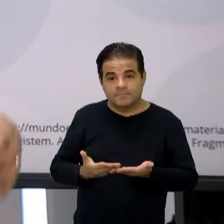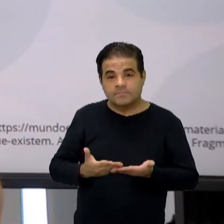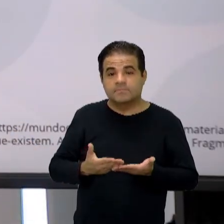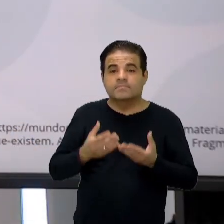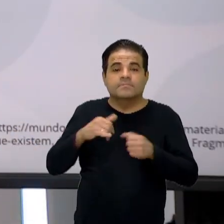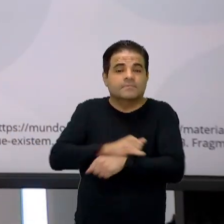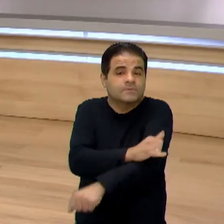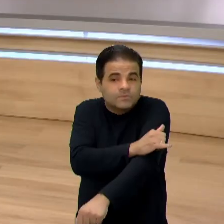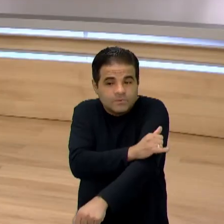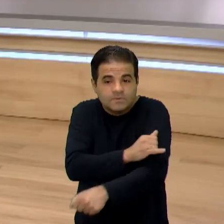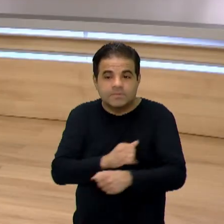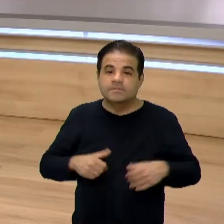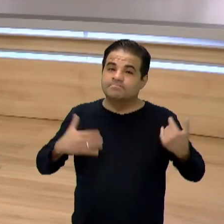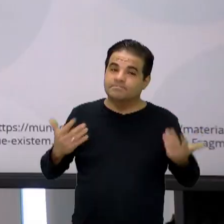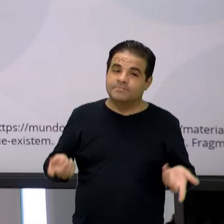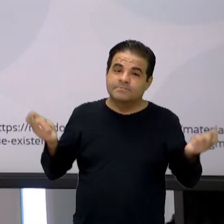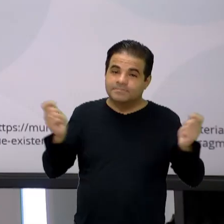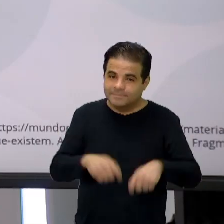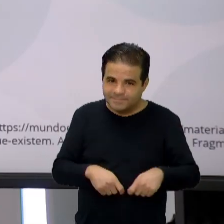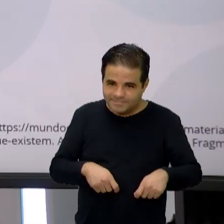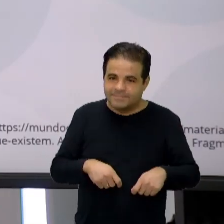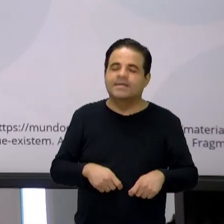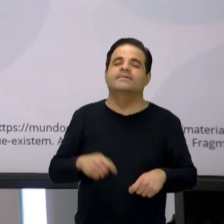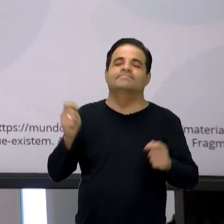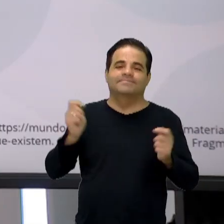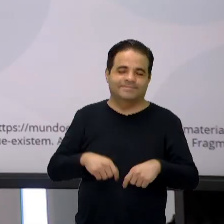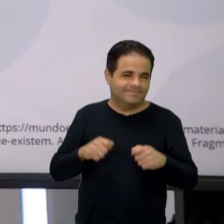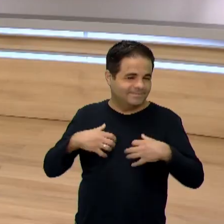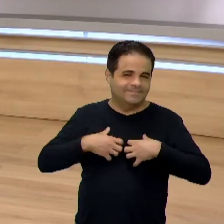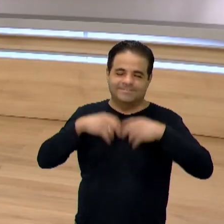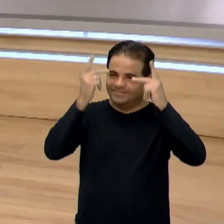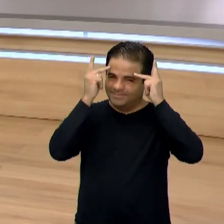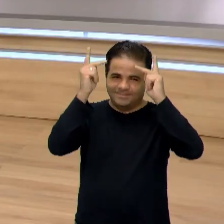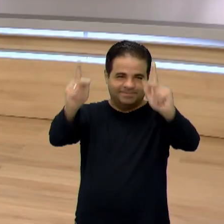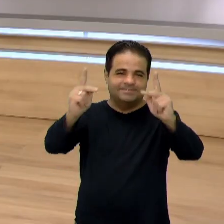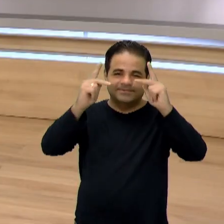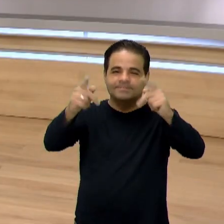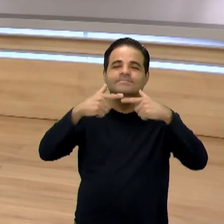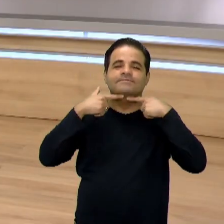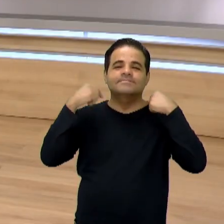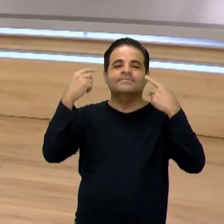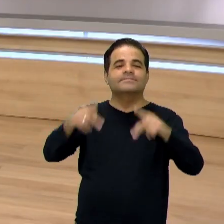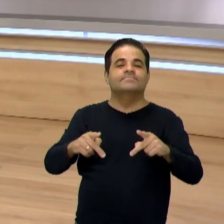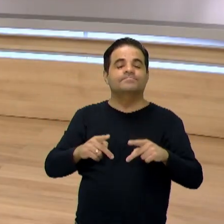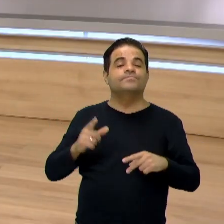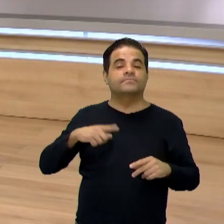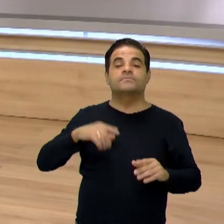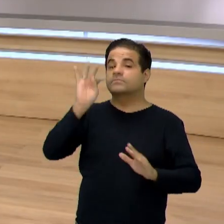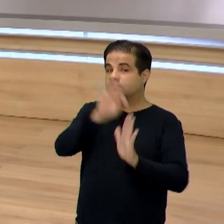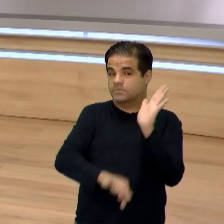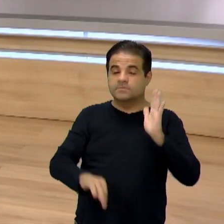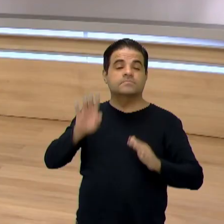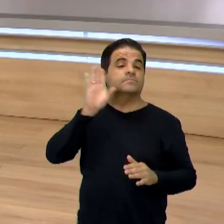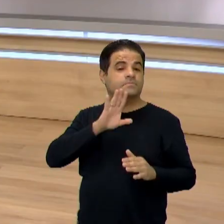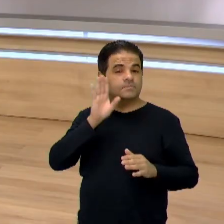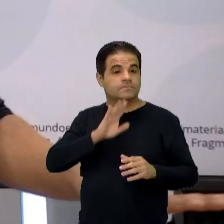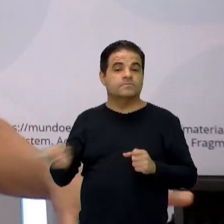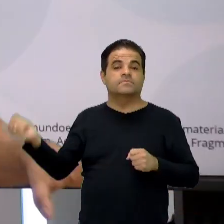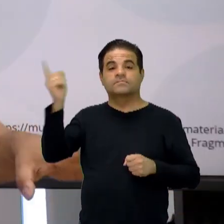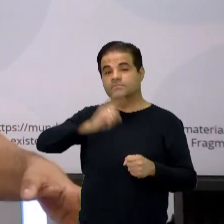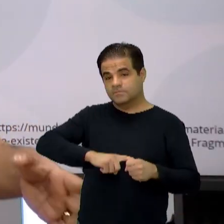uma comida muito calórica, mas pode sim. Brincadeira. Pode fazer do jeito que vocês quiserem. Olha só, gente, a gente teve um texto então legal. Então vamos voltar